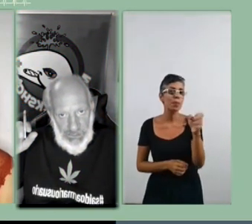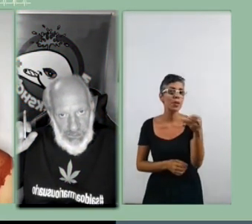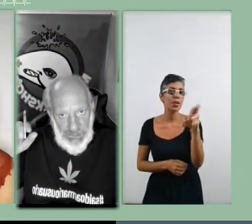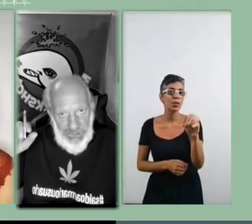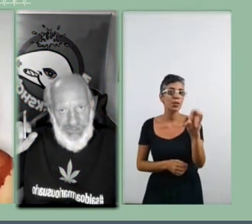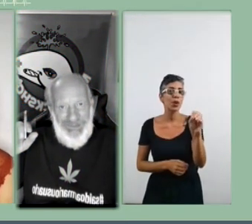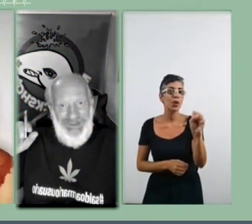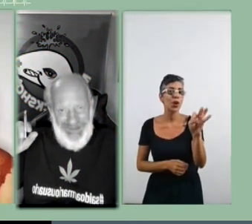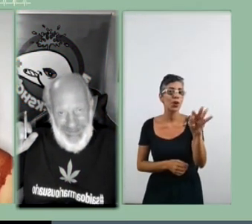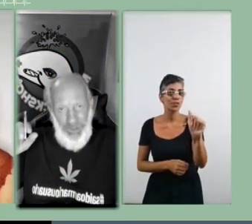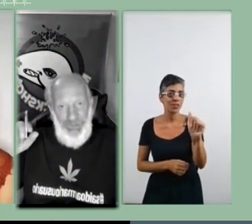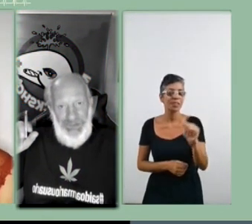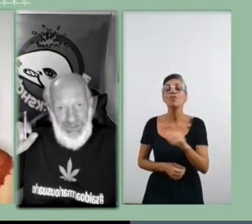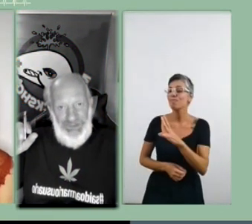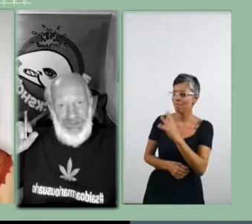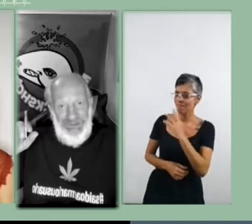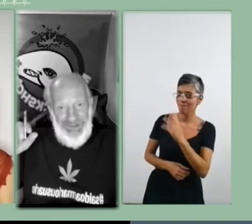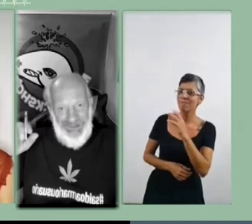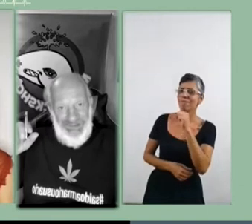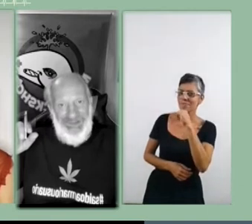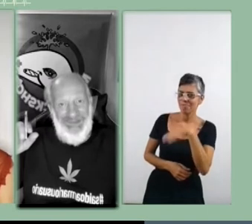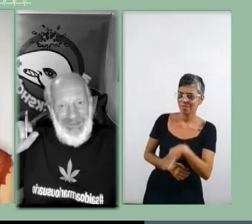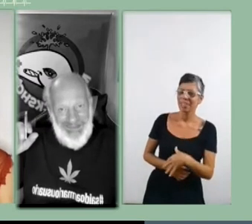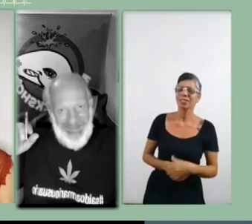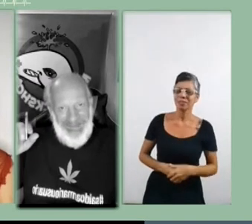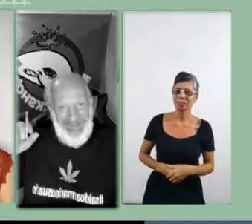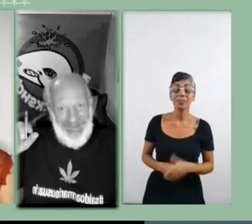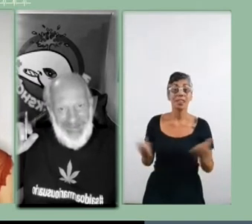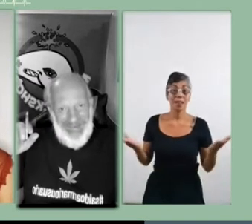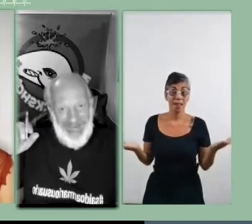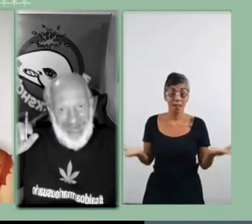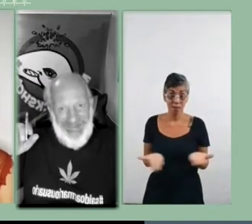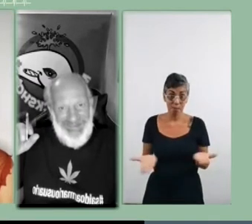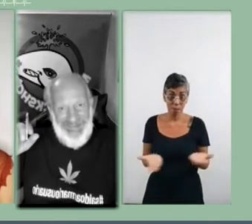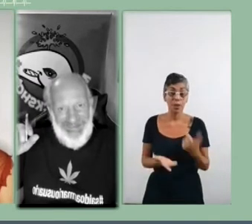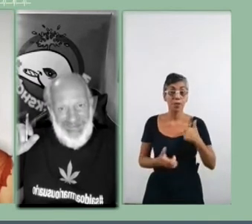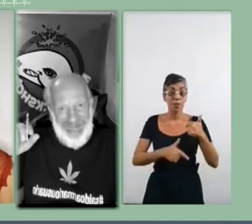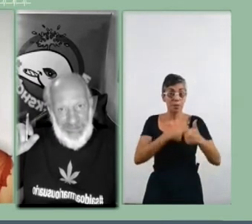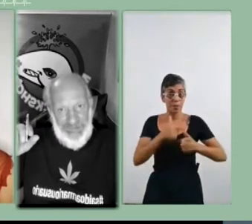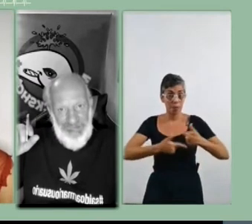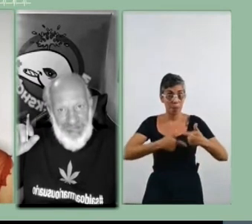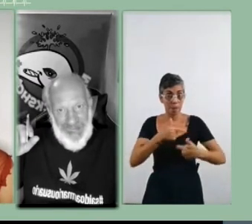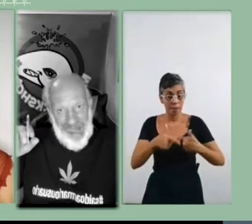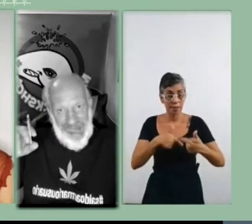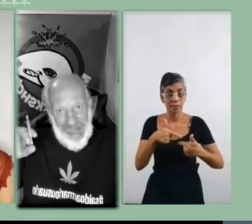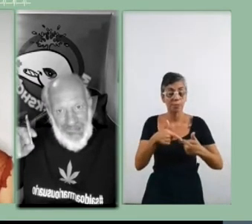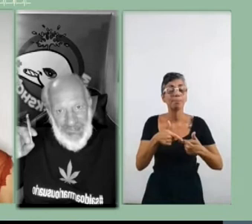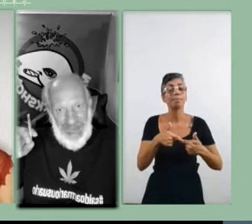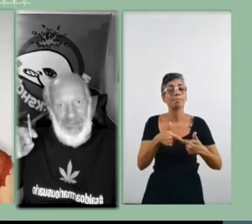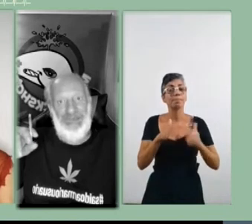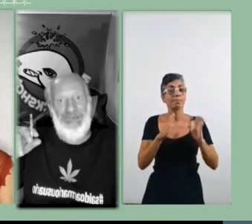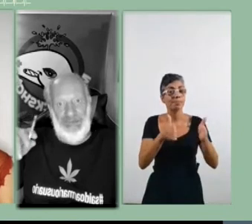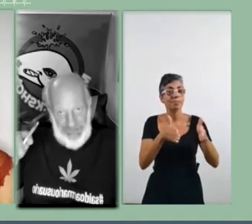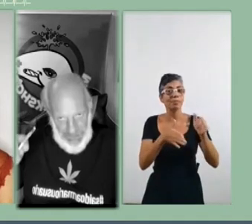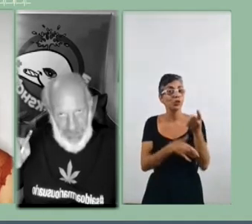o Dr. Pedro. Então. Agora, assim, atualmente eu trabalho com o Dr. Lucas, né, que também